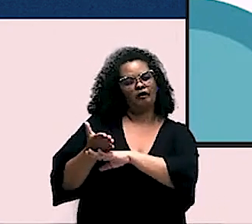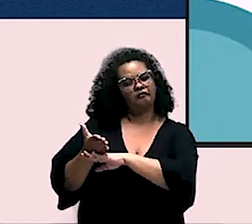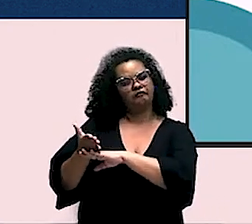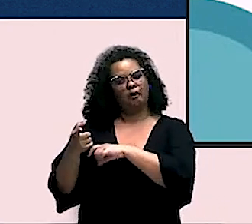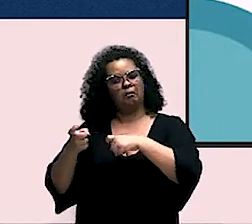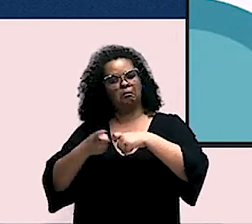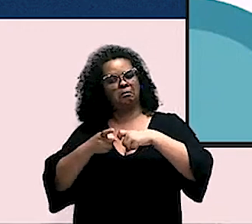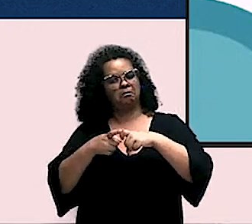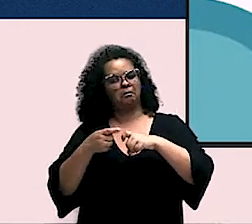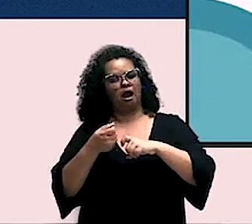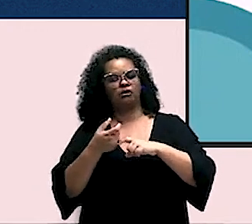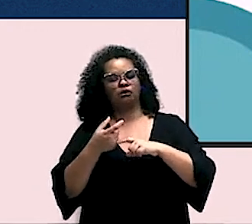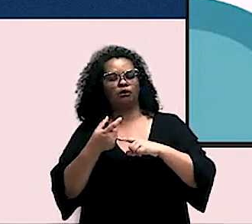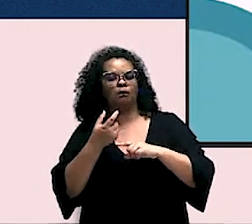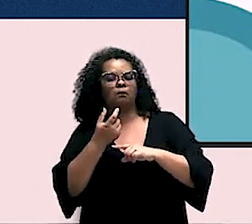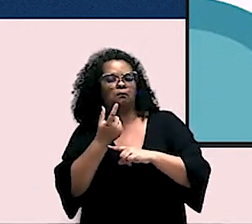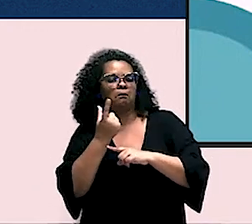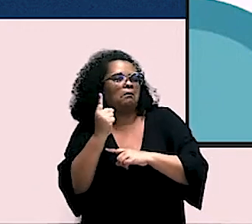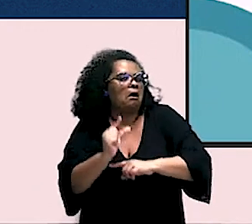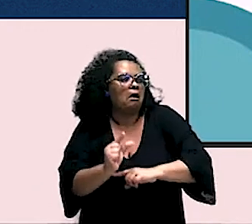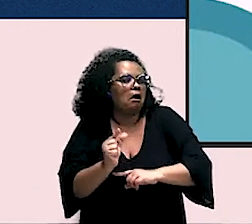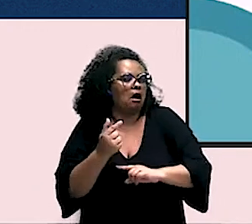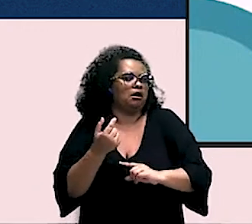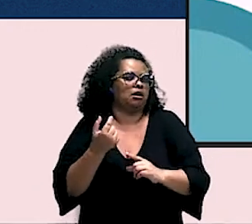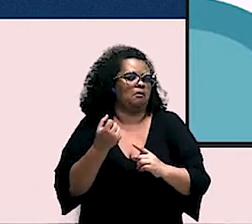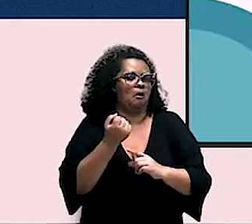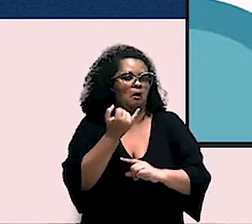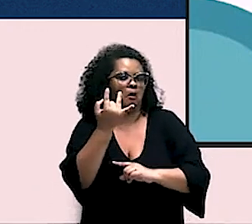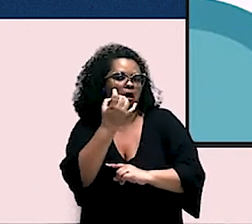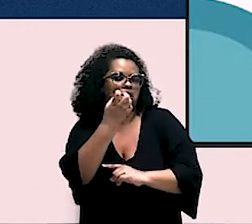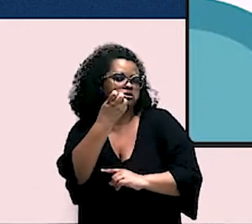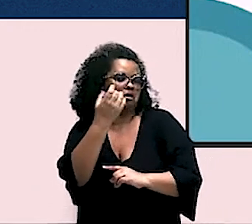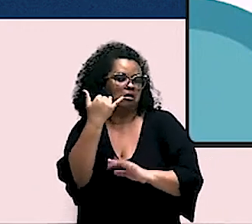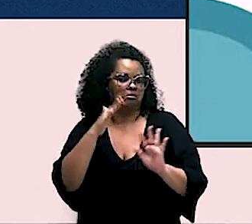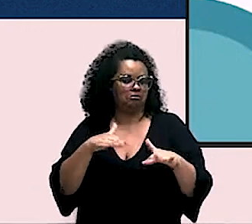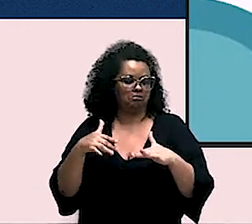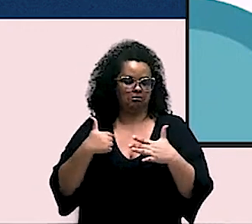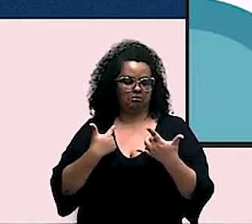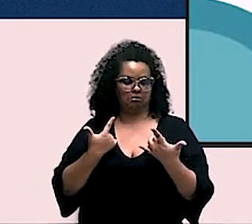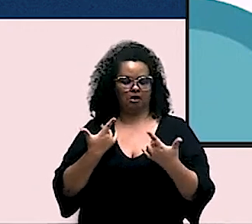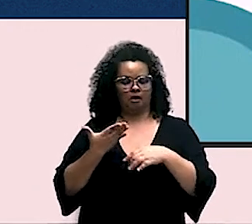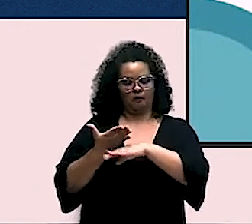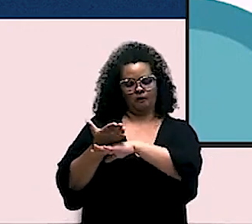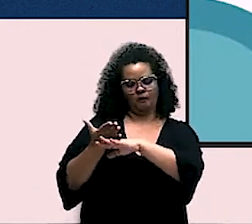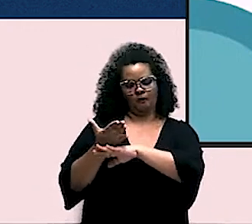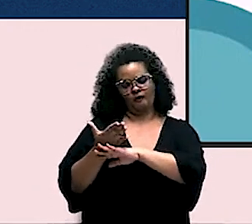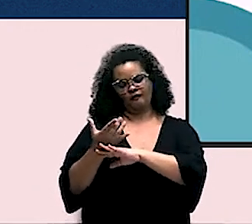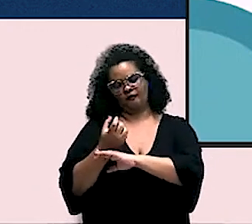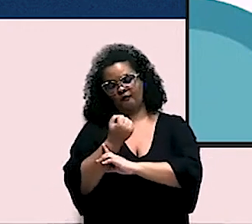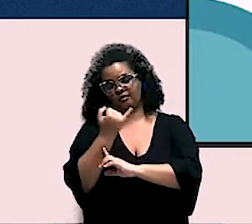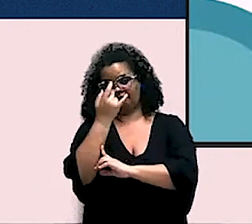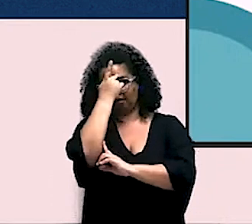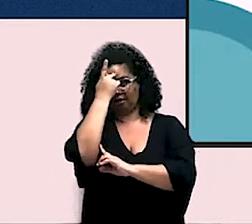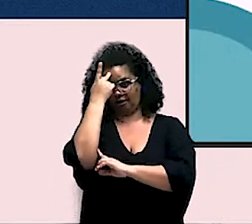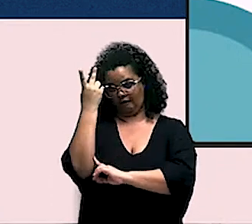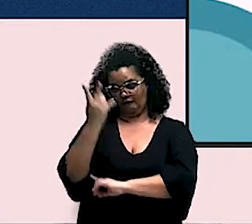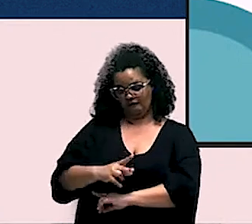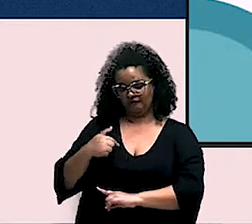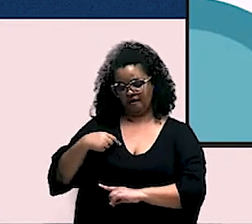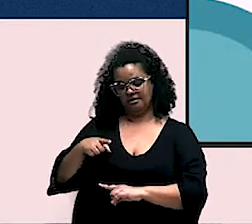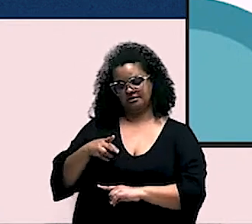tá? A periodicidade dessas consultas, se elas foram feitas nas épocas corretas que o Ministério da